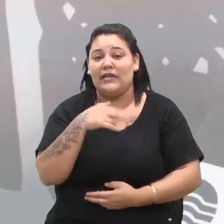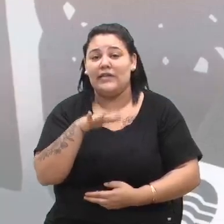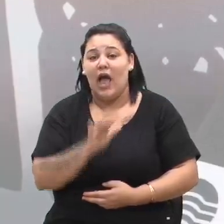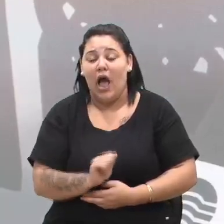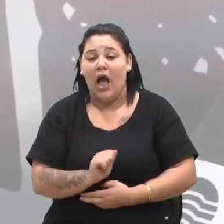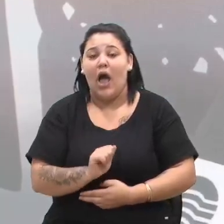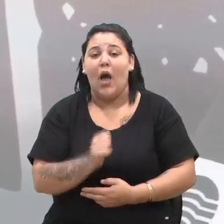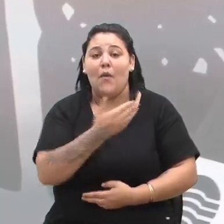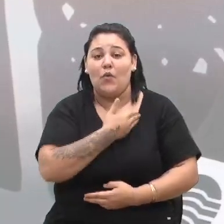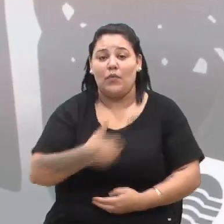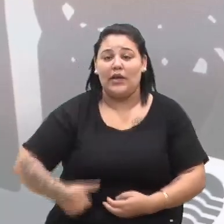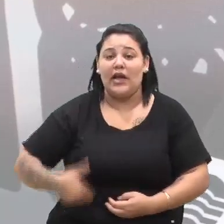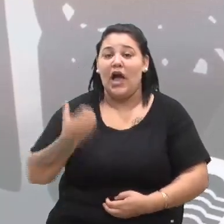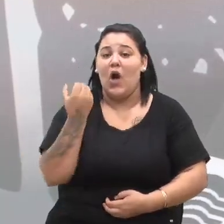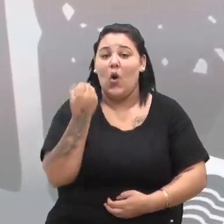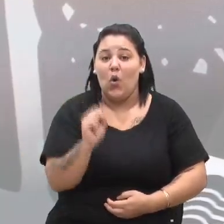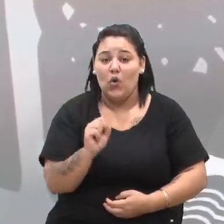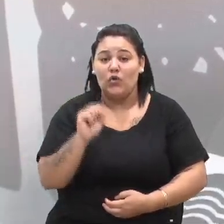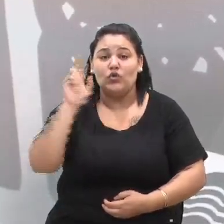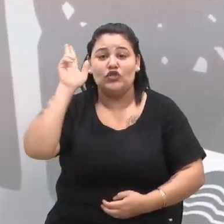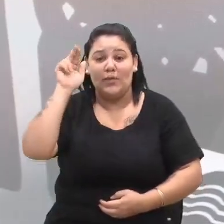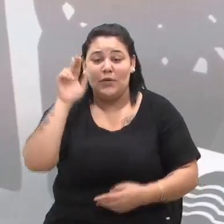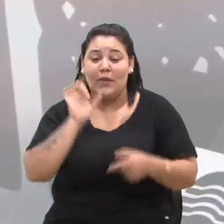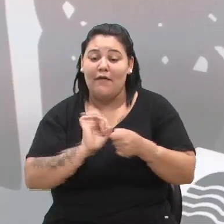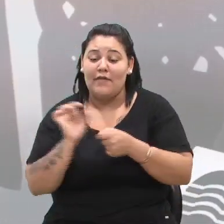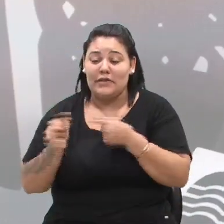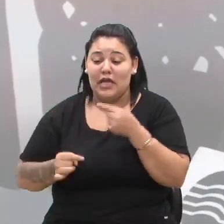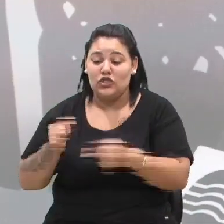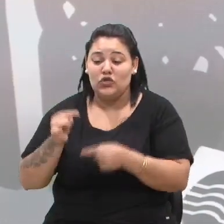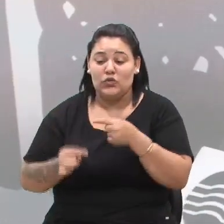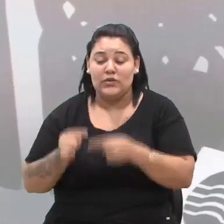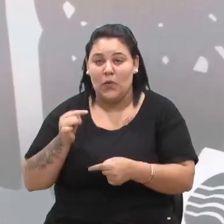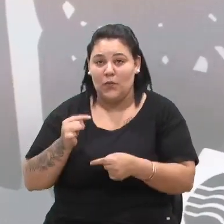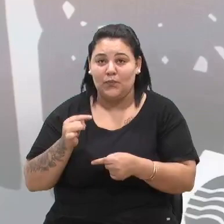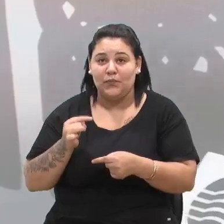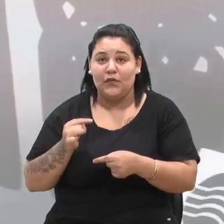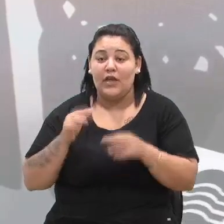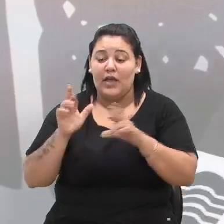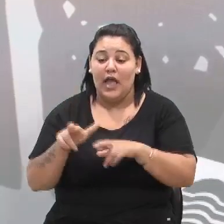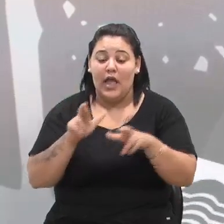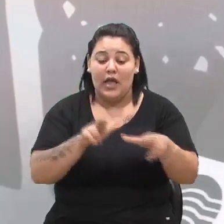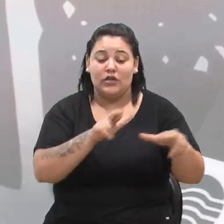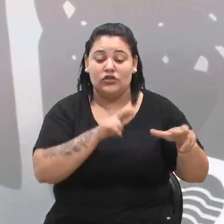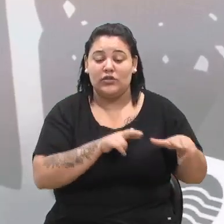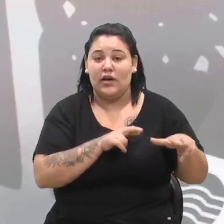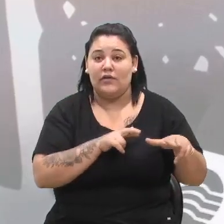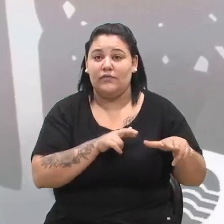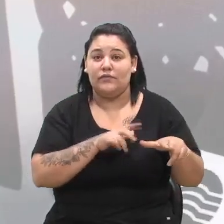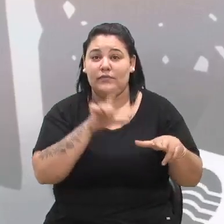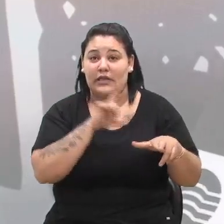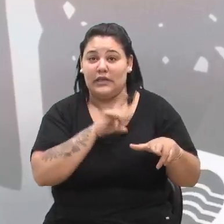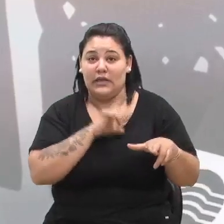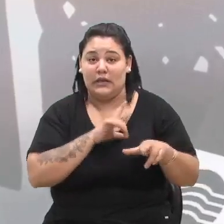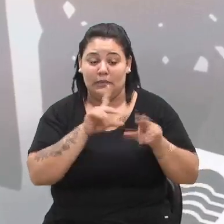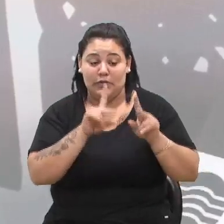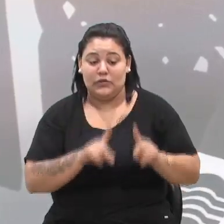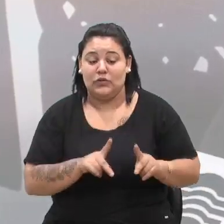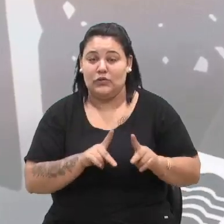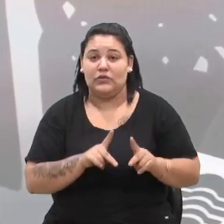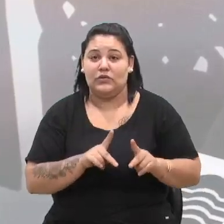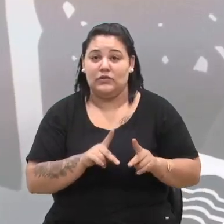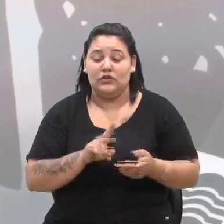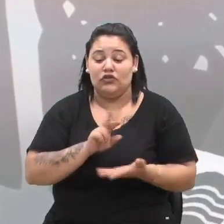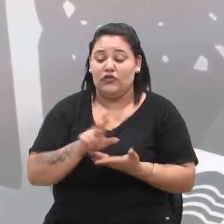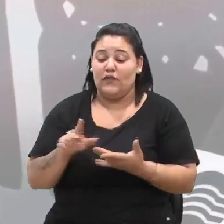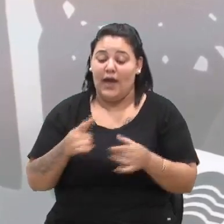abril, para que se faça esse debate. Essa audiência vai ser regional, tenha pessoas de várias